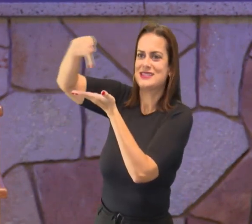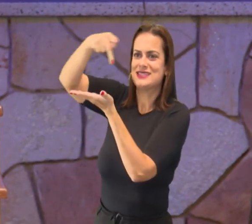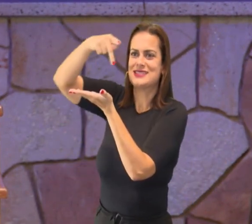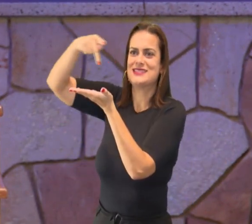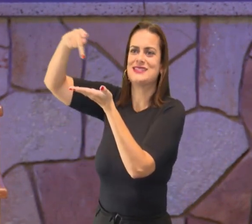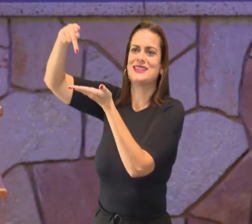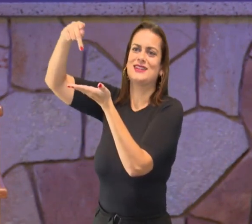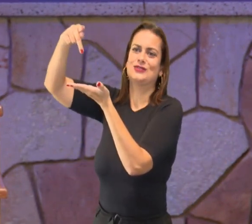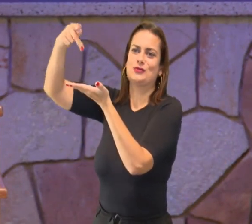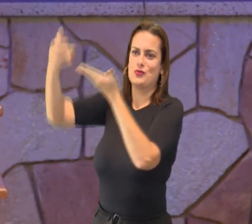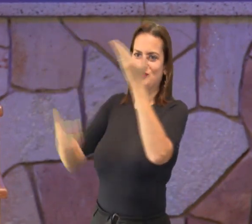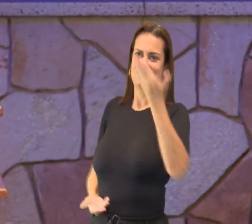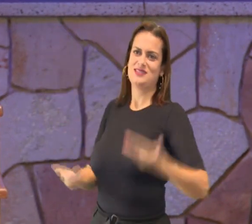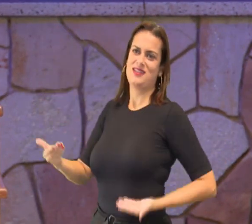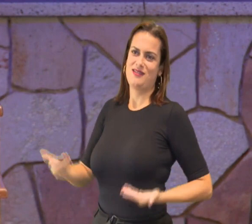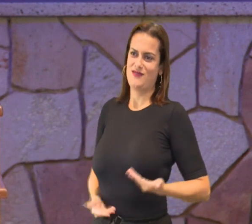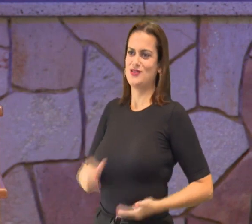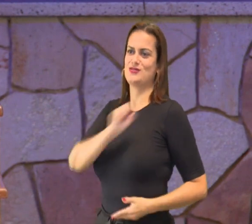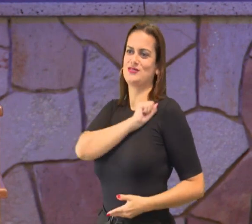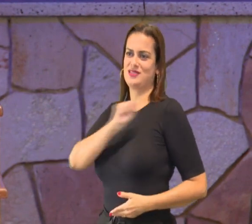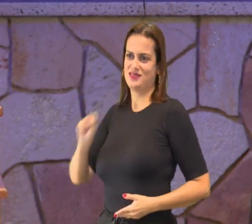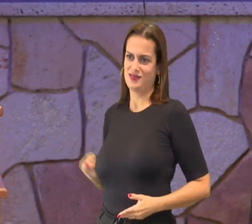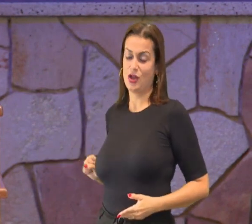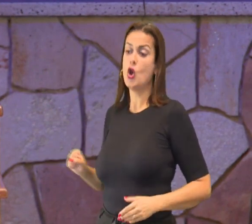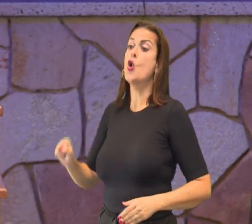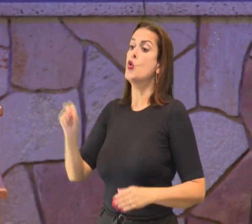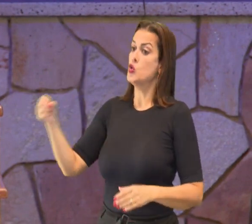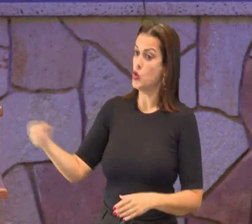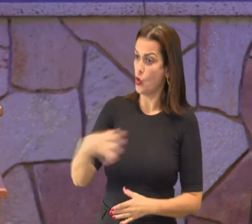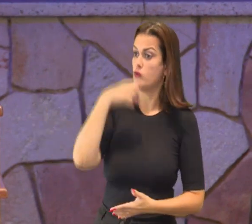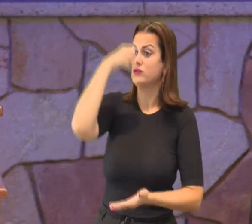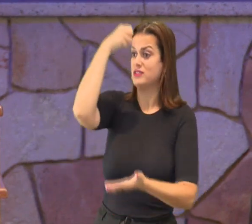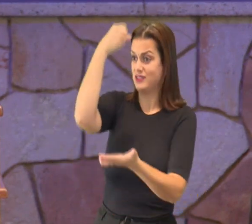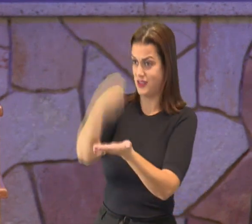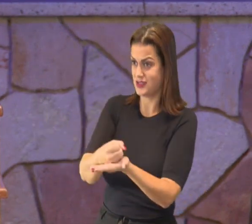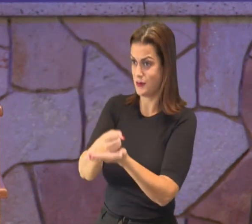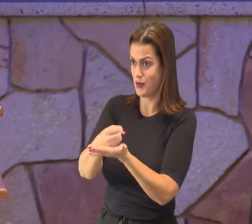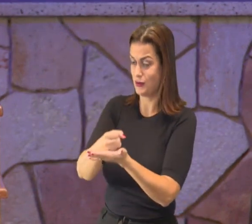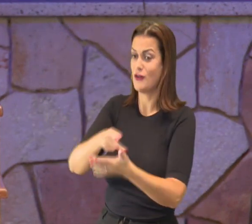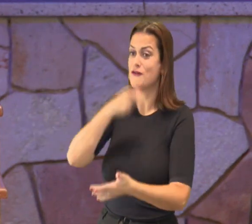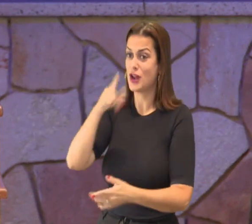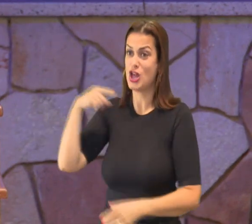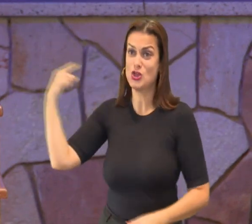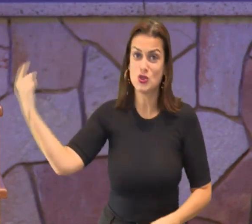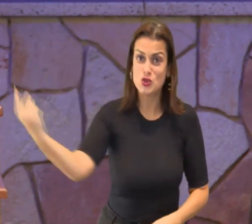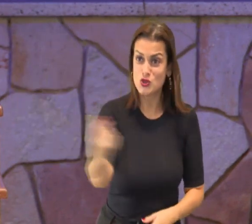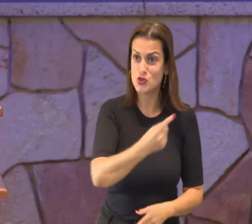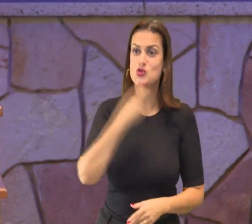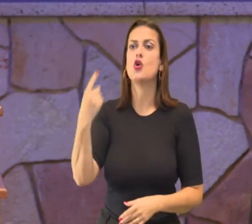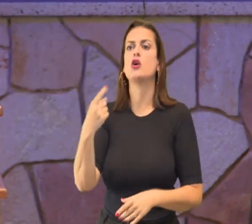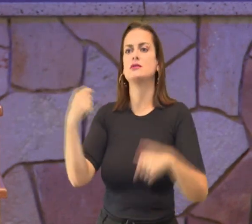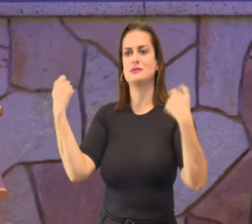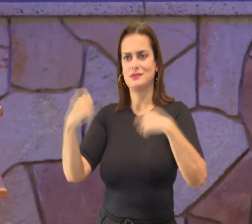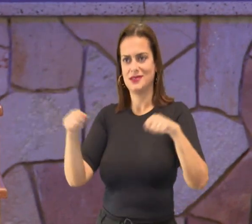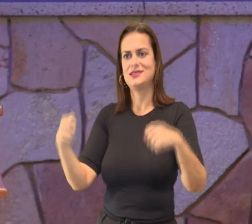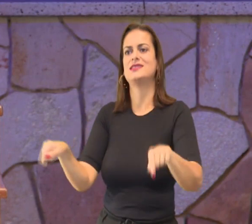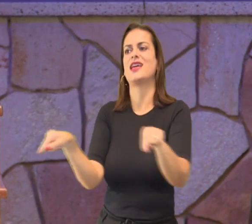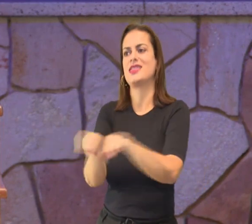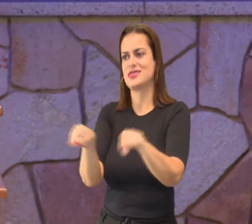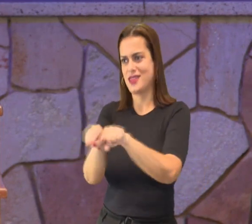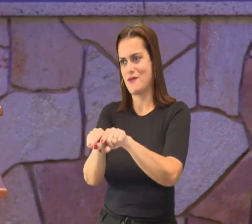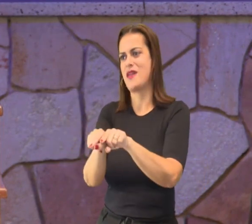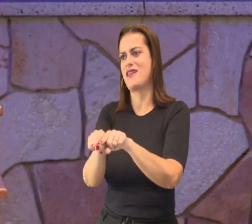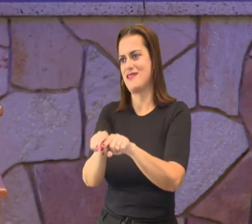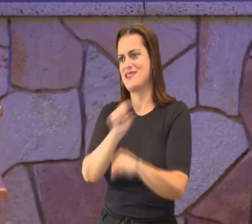para o ofício sacerdotal, quando na verdade o Novo Testamento mostra que todos nós exercemos o sacerdócio